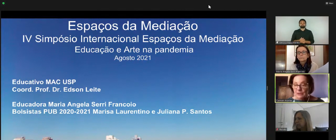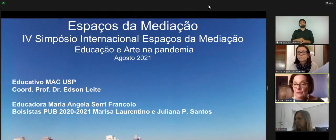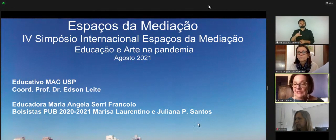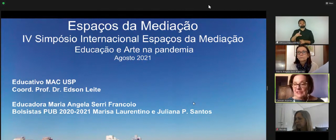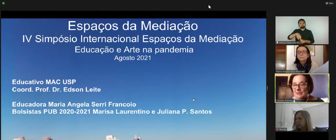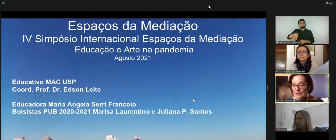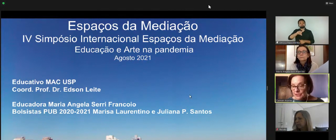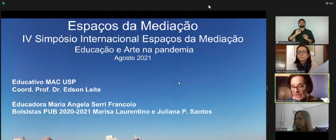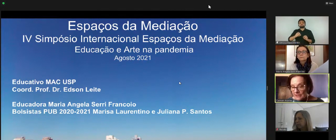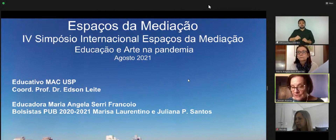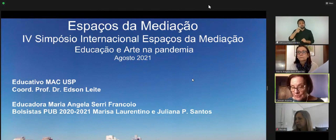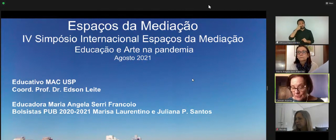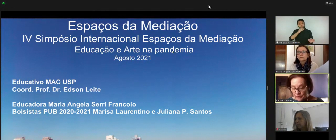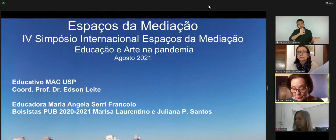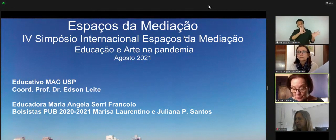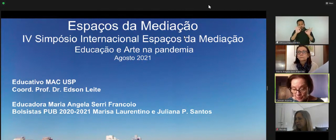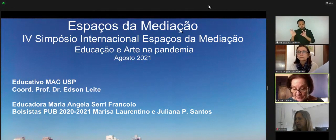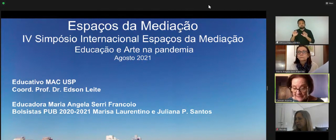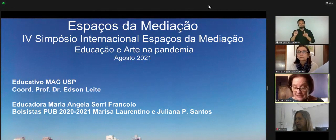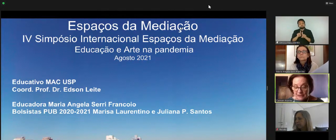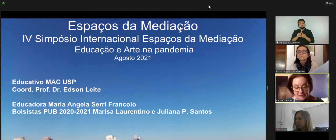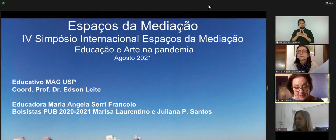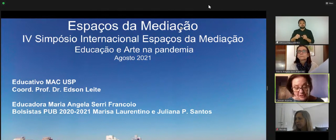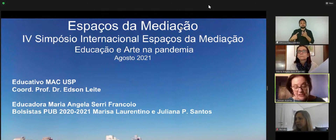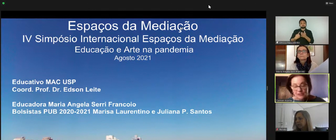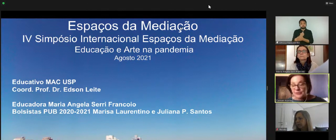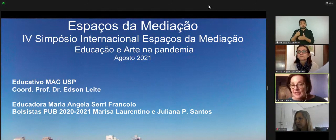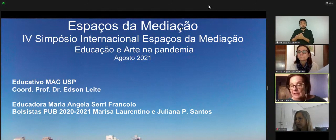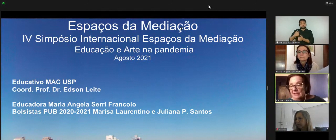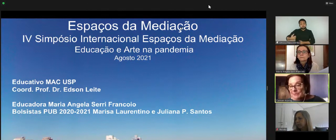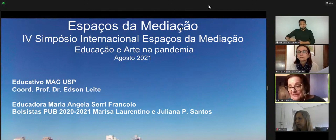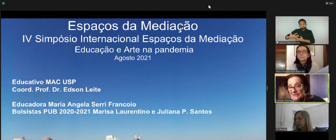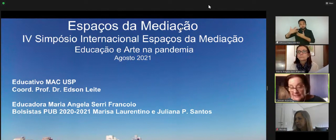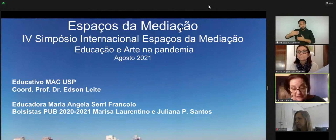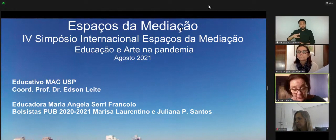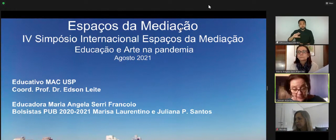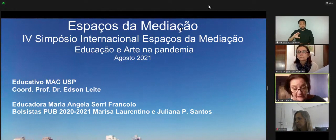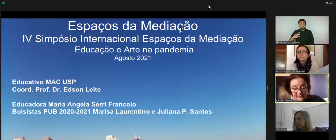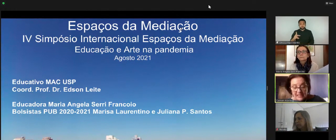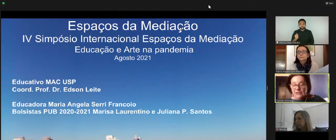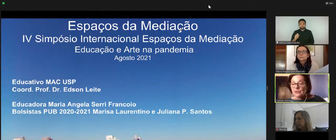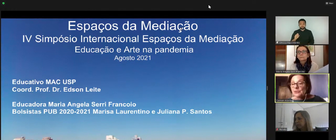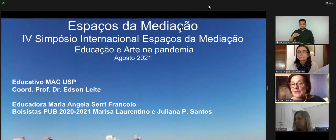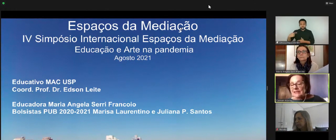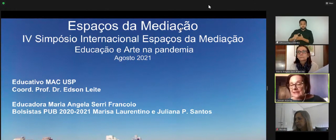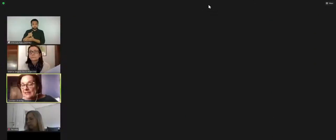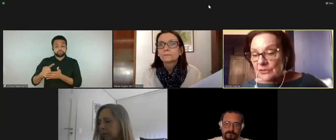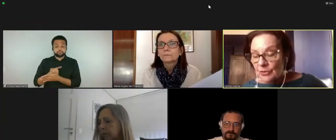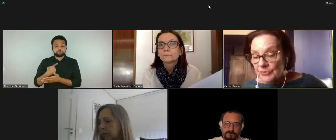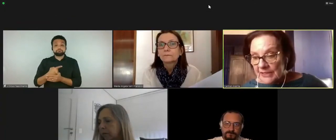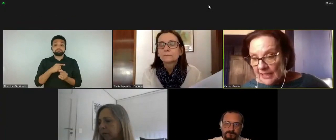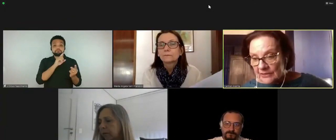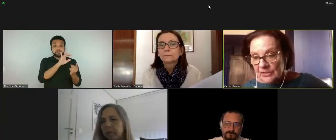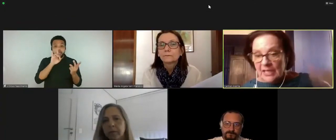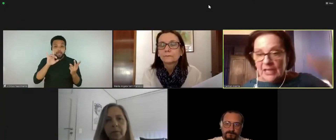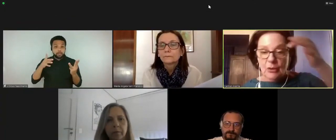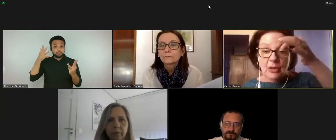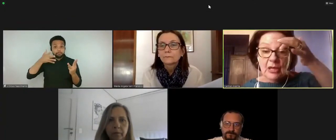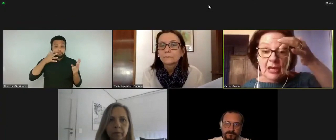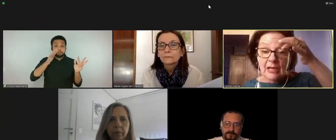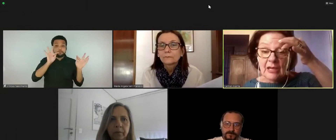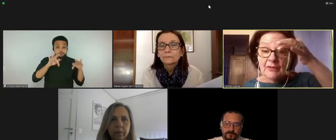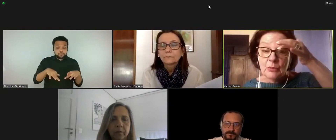fazer perguntas pelo chat do YouTube, que serão respondidas no final das apresentações dos palestrantes convidados.